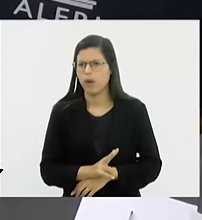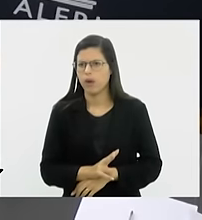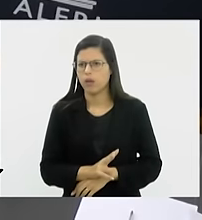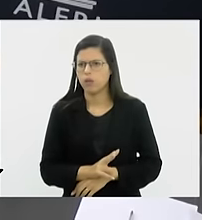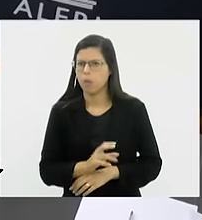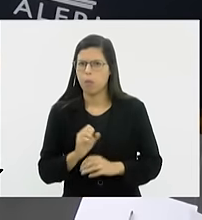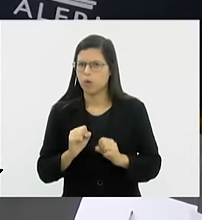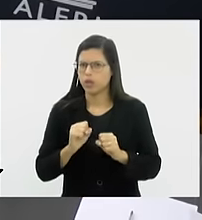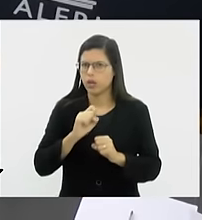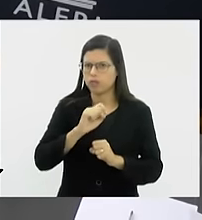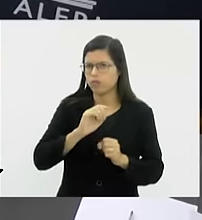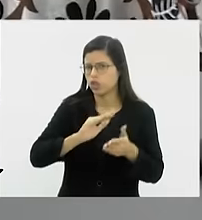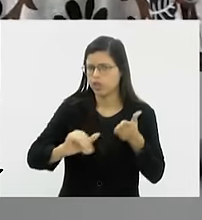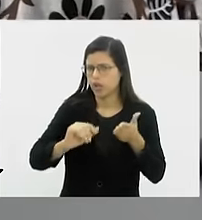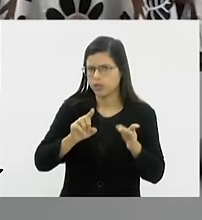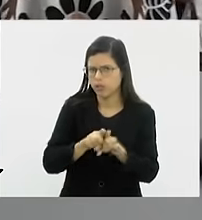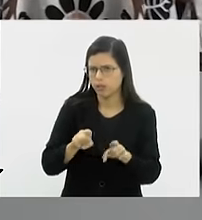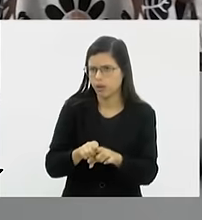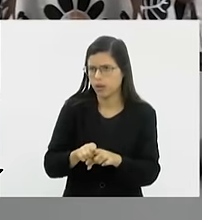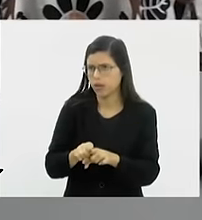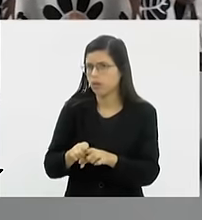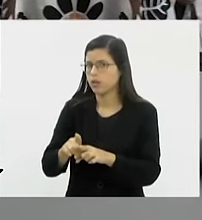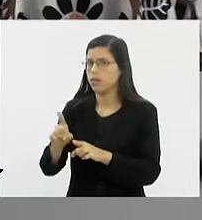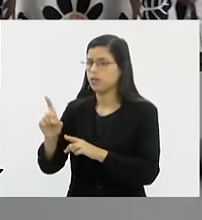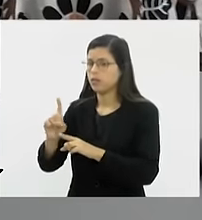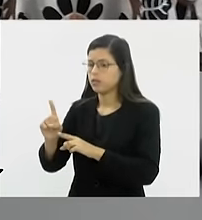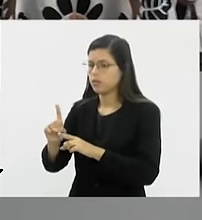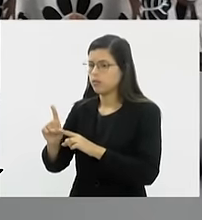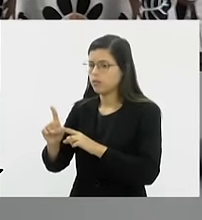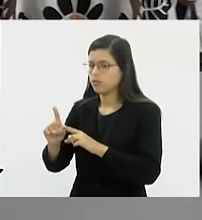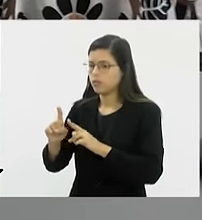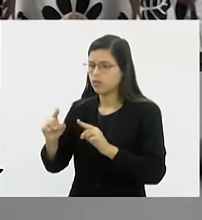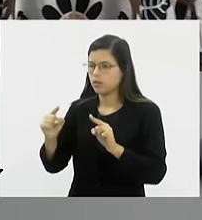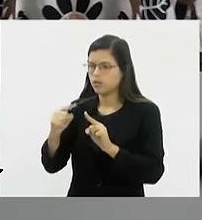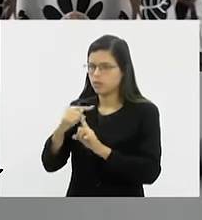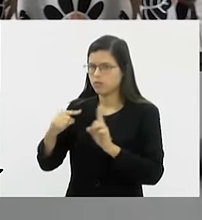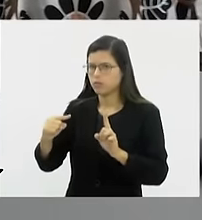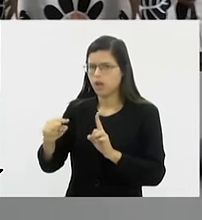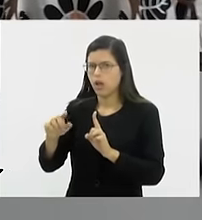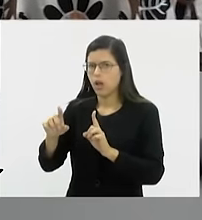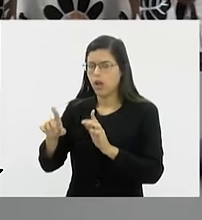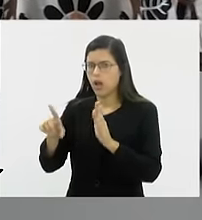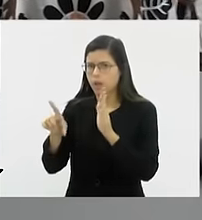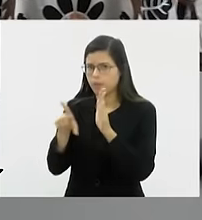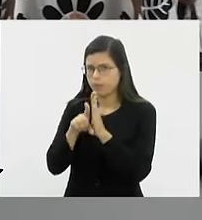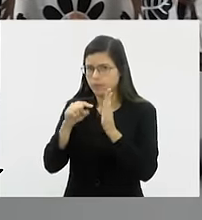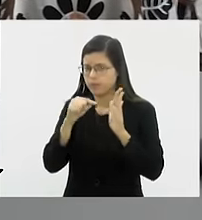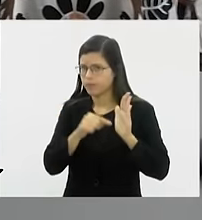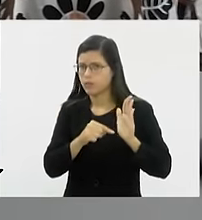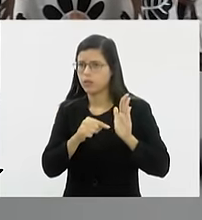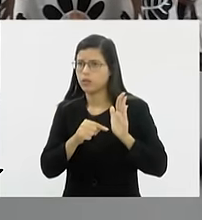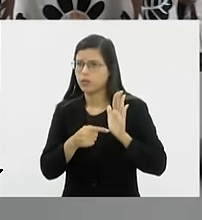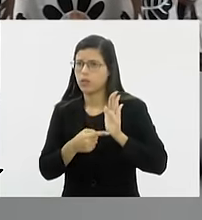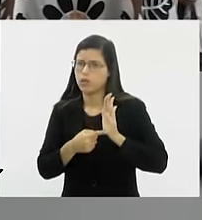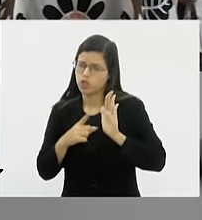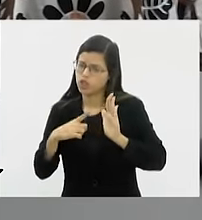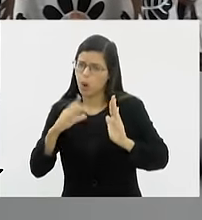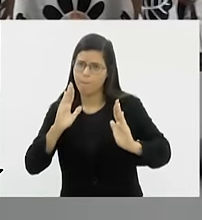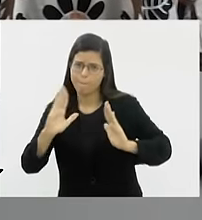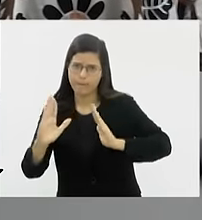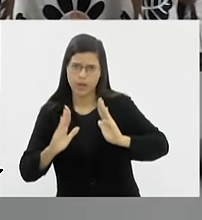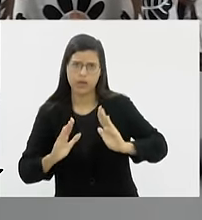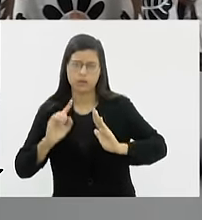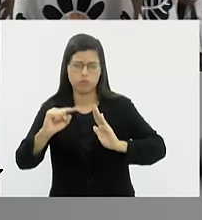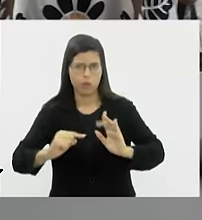impugnação? Pela legislação e orientação do nosso jurídico, eles se apresentaram como teria um prazo após